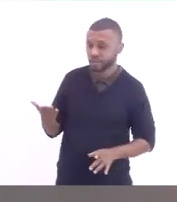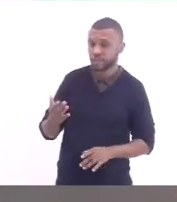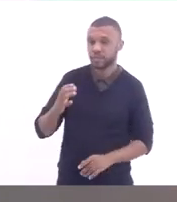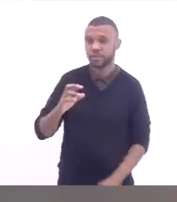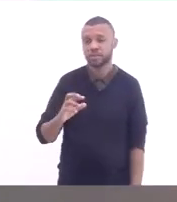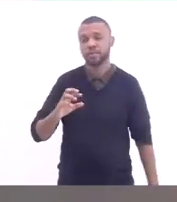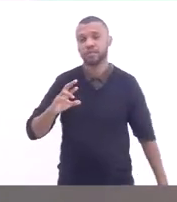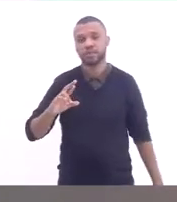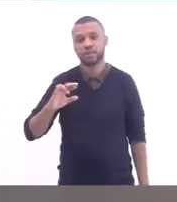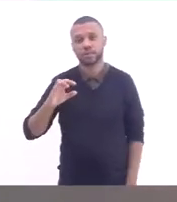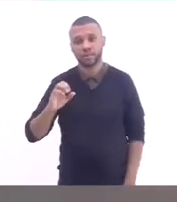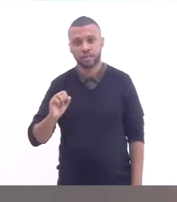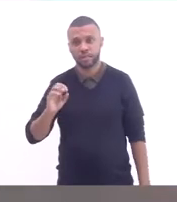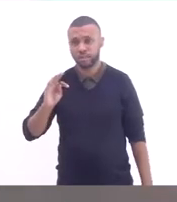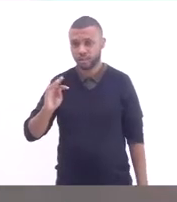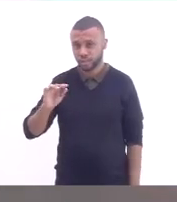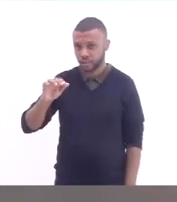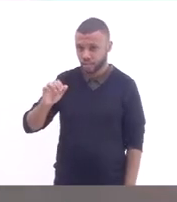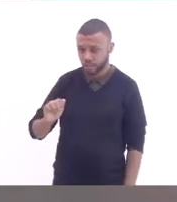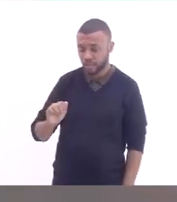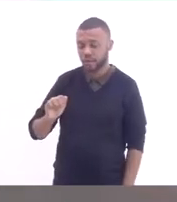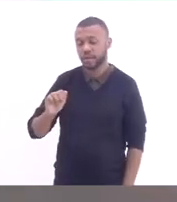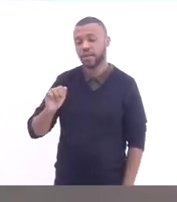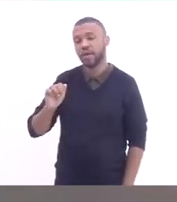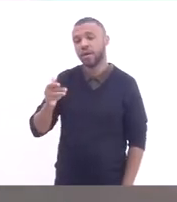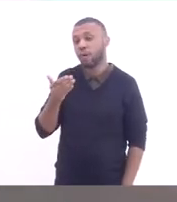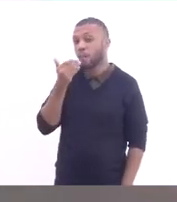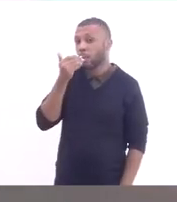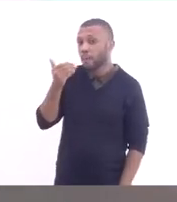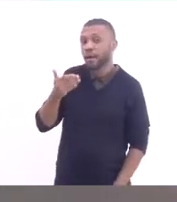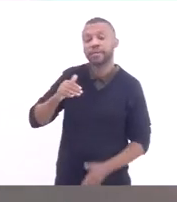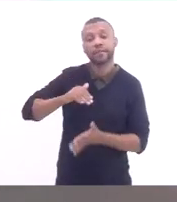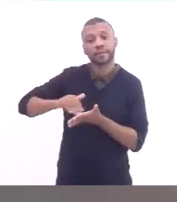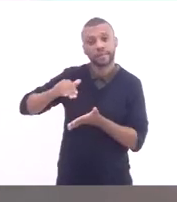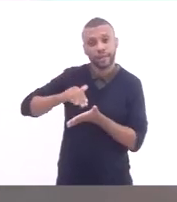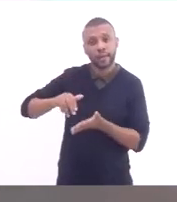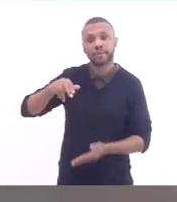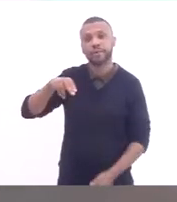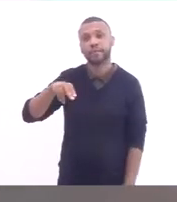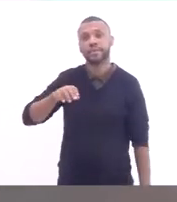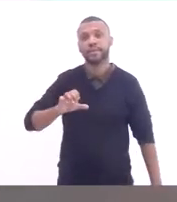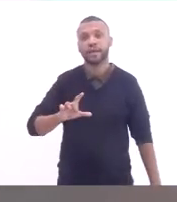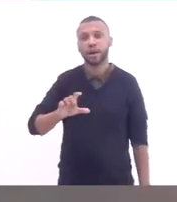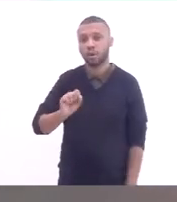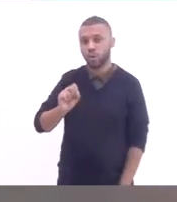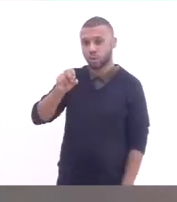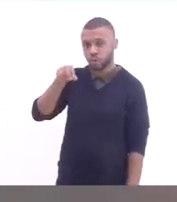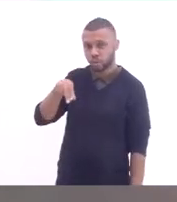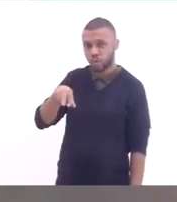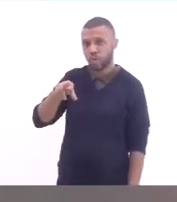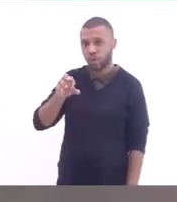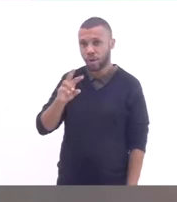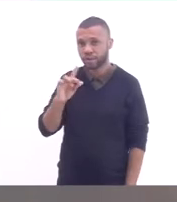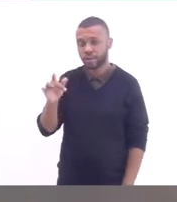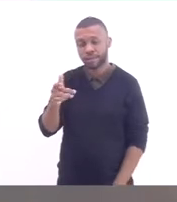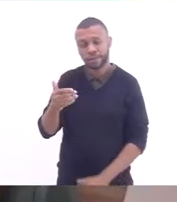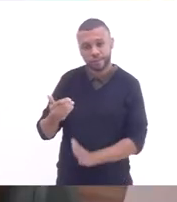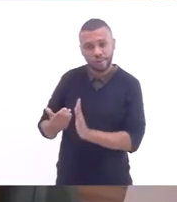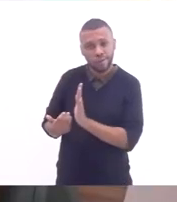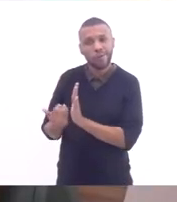solicito ao secretário Nelson Rocha que faça aqui a abertura temática.